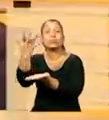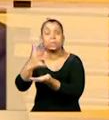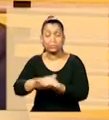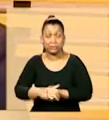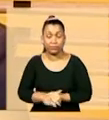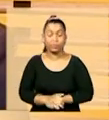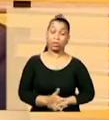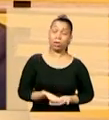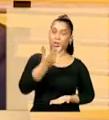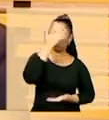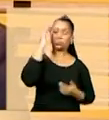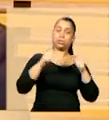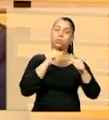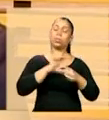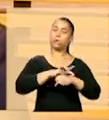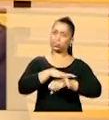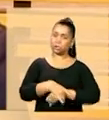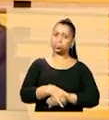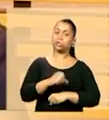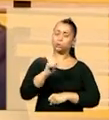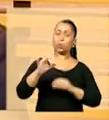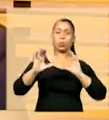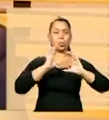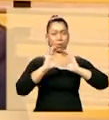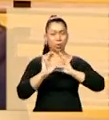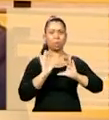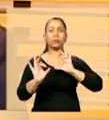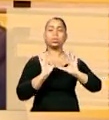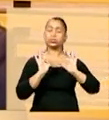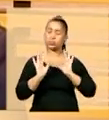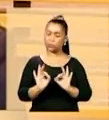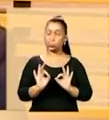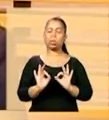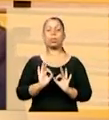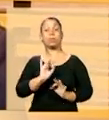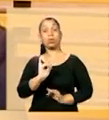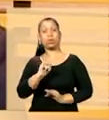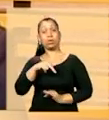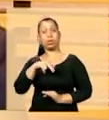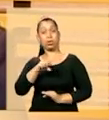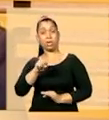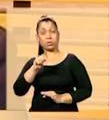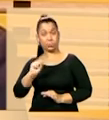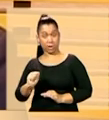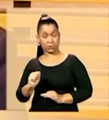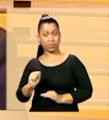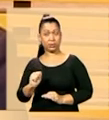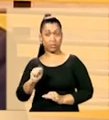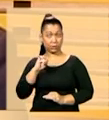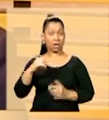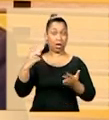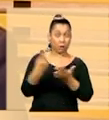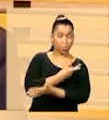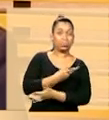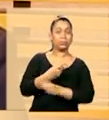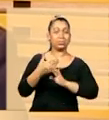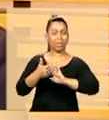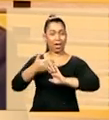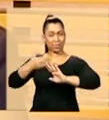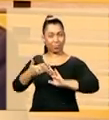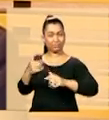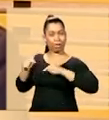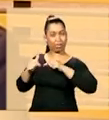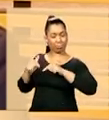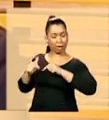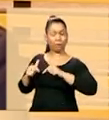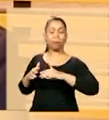comunicação? O trabalhador vai ter como garantia assim, já uma comunicação prévia para o INSS, se ele vir a ter um